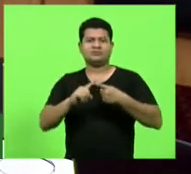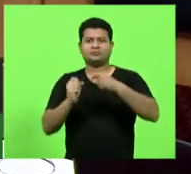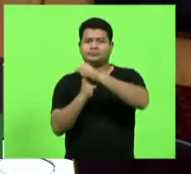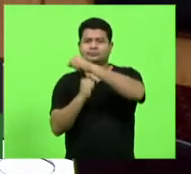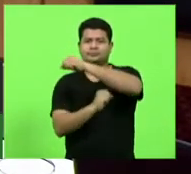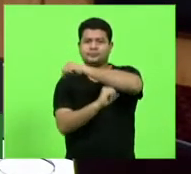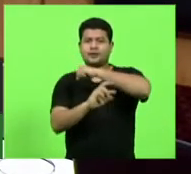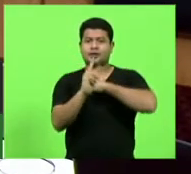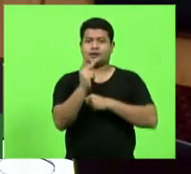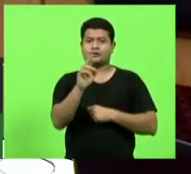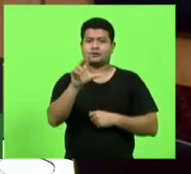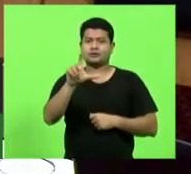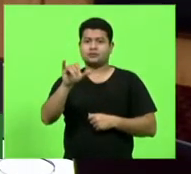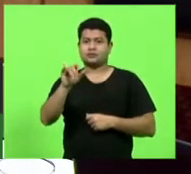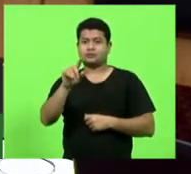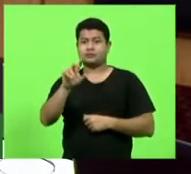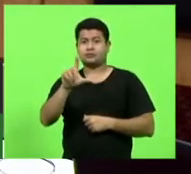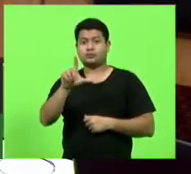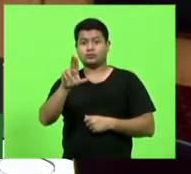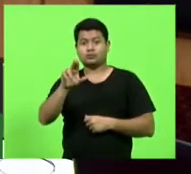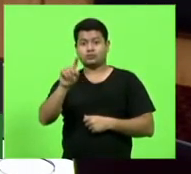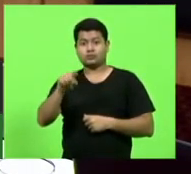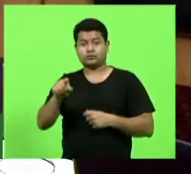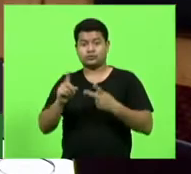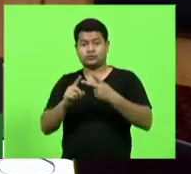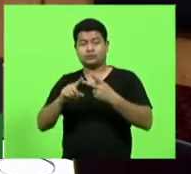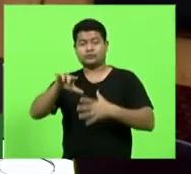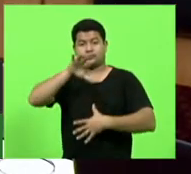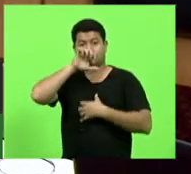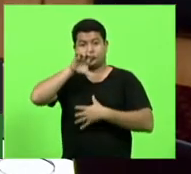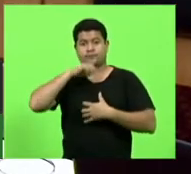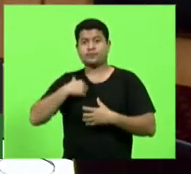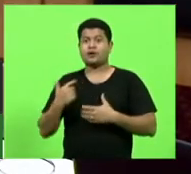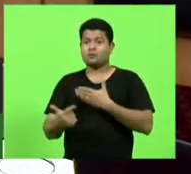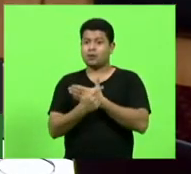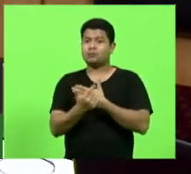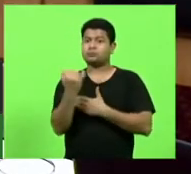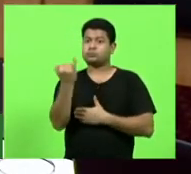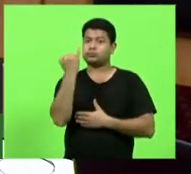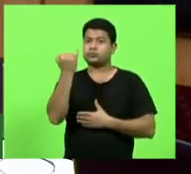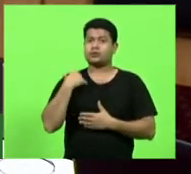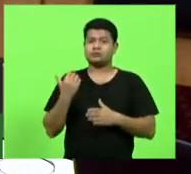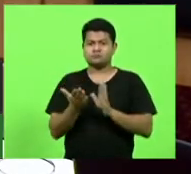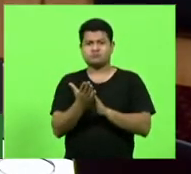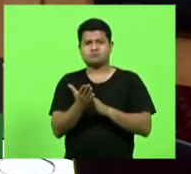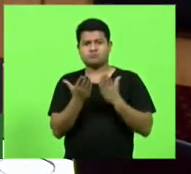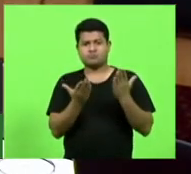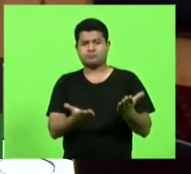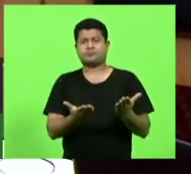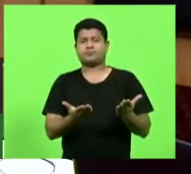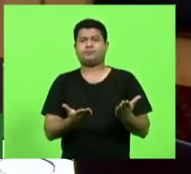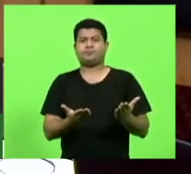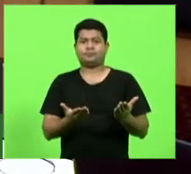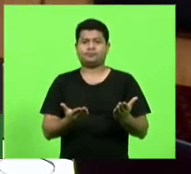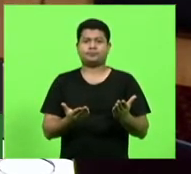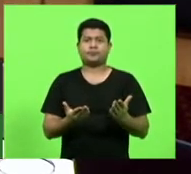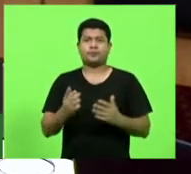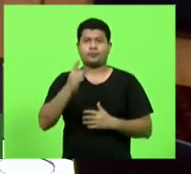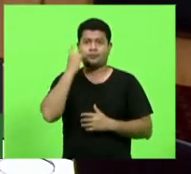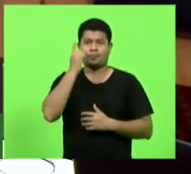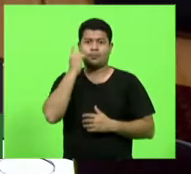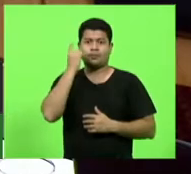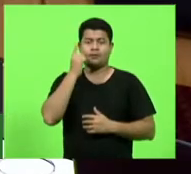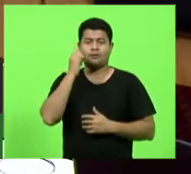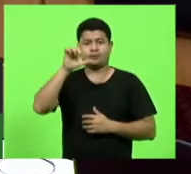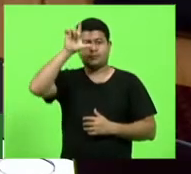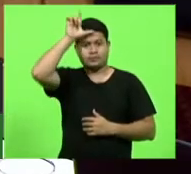Celuluz quanto a dos respiradores, tiveram um papel muito importante, parabenizo até o deputado